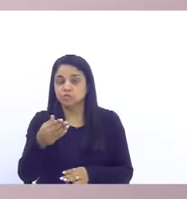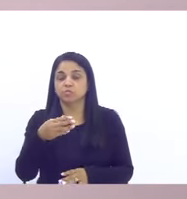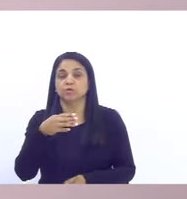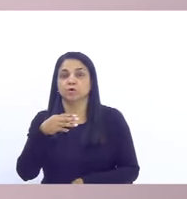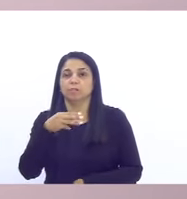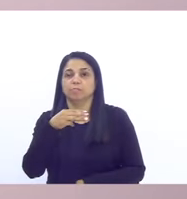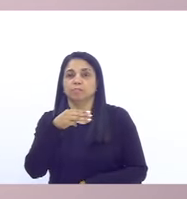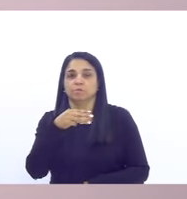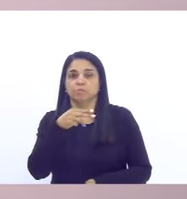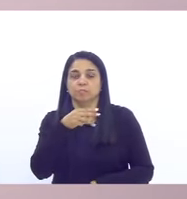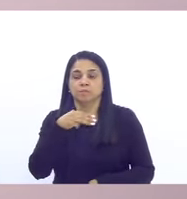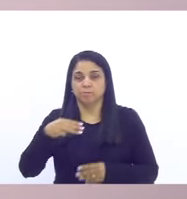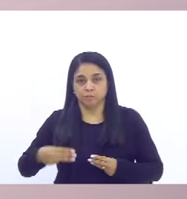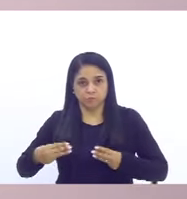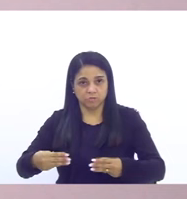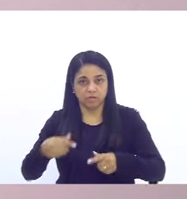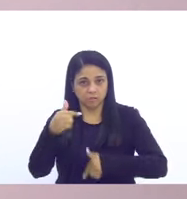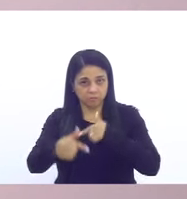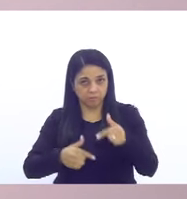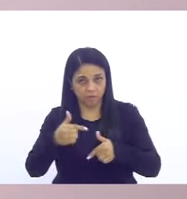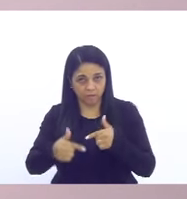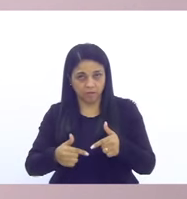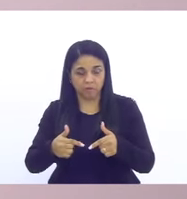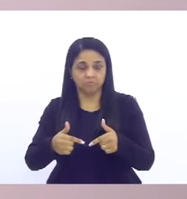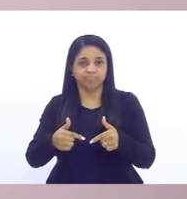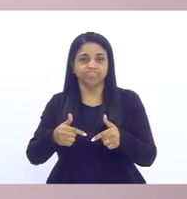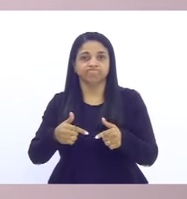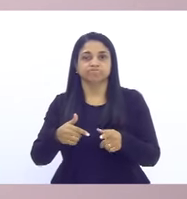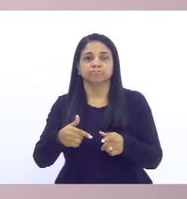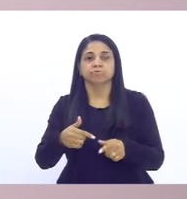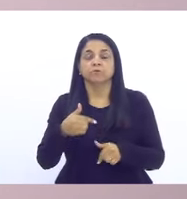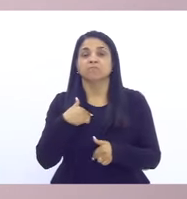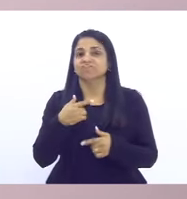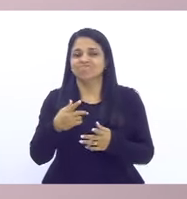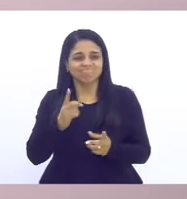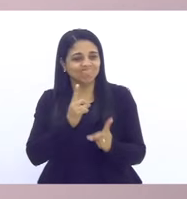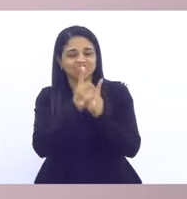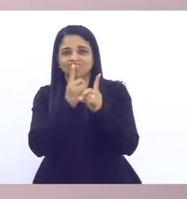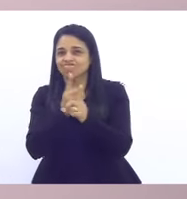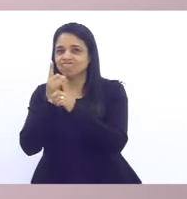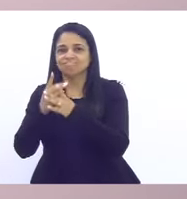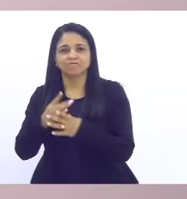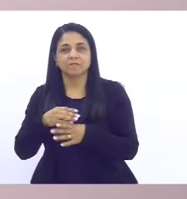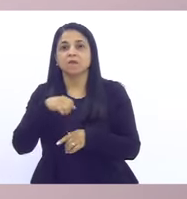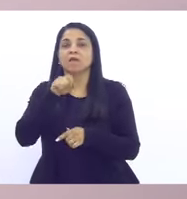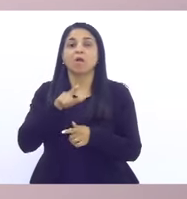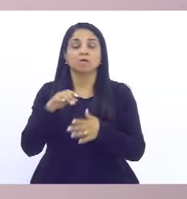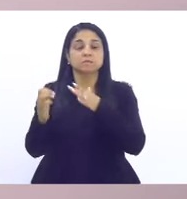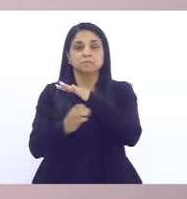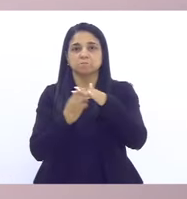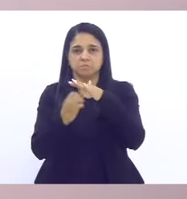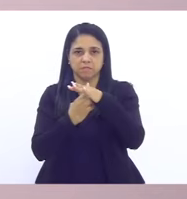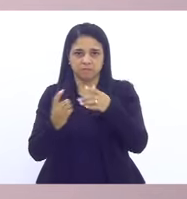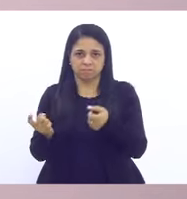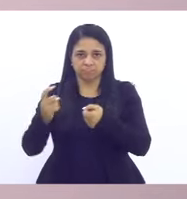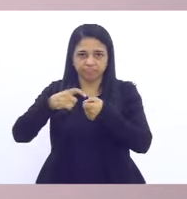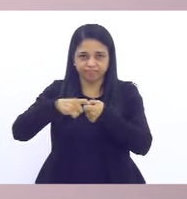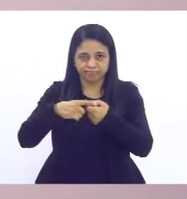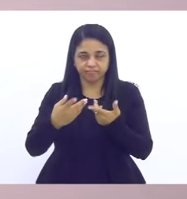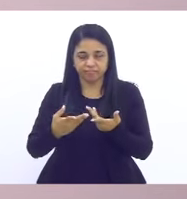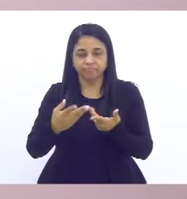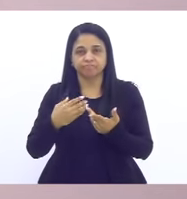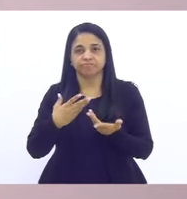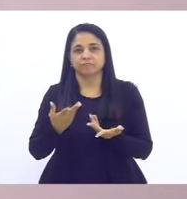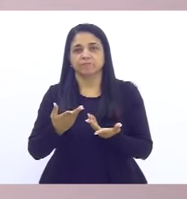Trabalho, mas aqui eu vejo dificuldade, porque o Ministério do Trabalho não vai conseguir identificar quais são as empresas terceirizadas da concessionária. Então, se pudermos